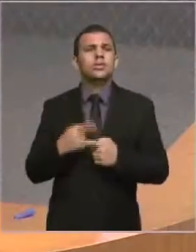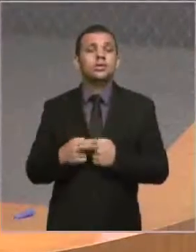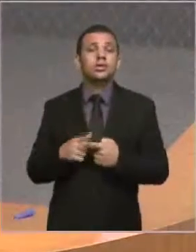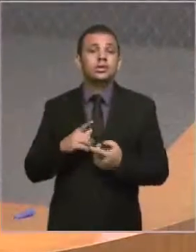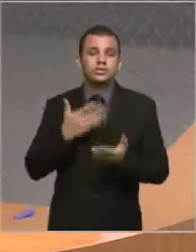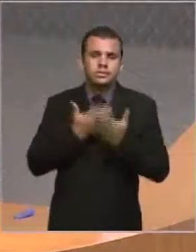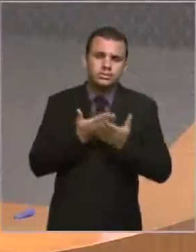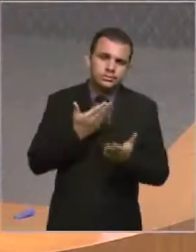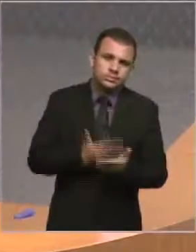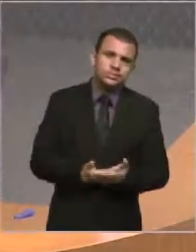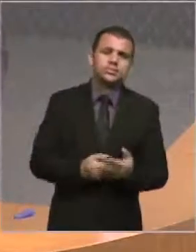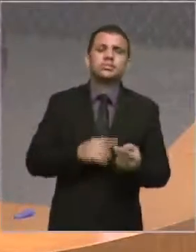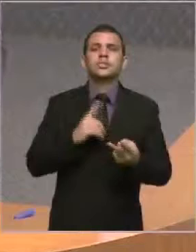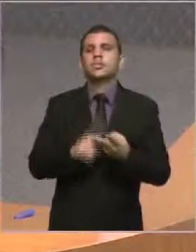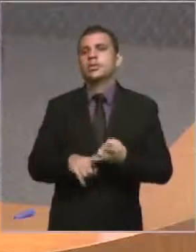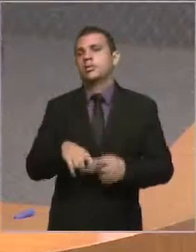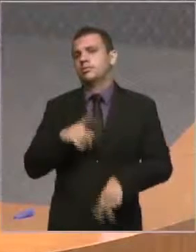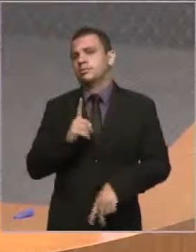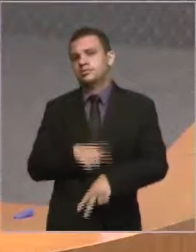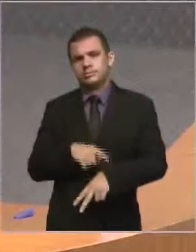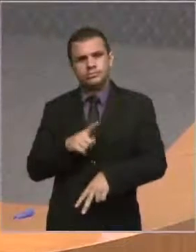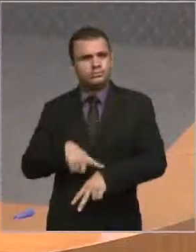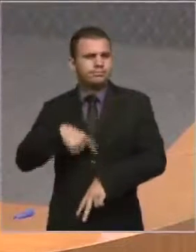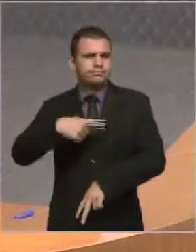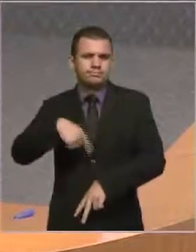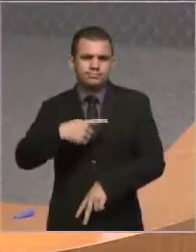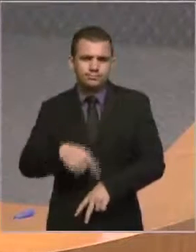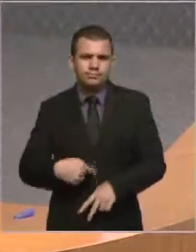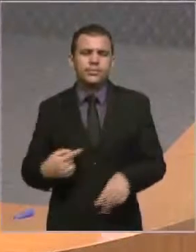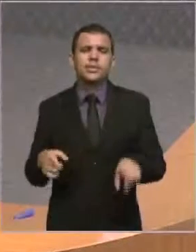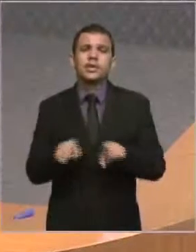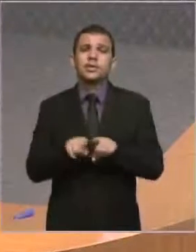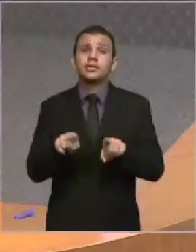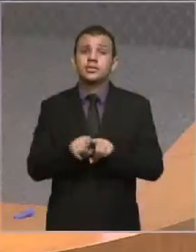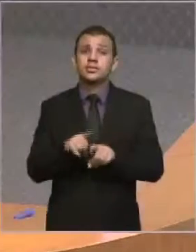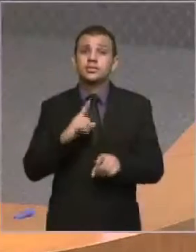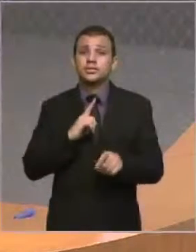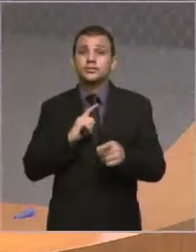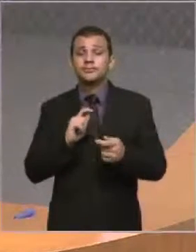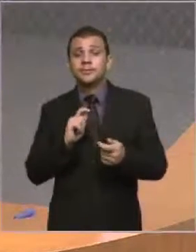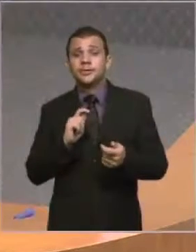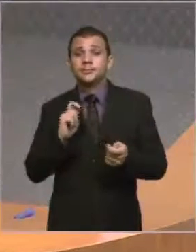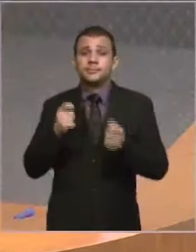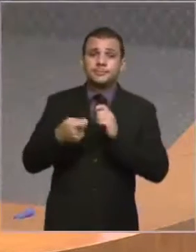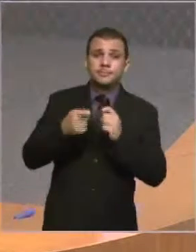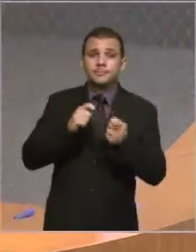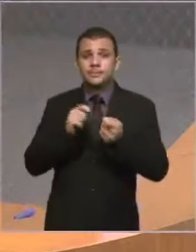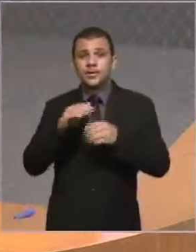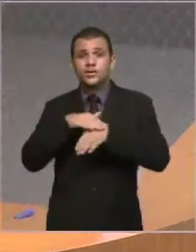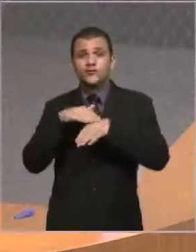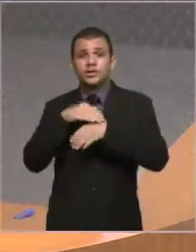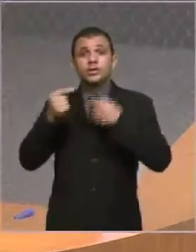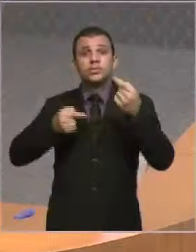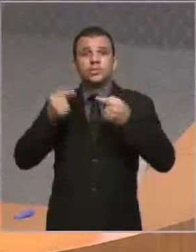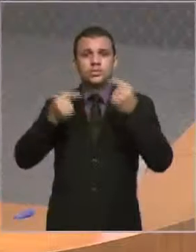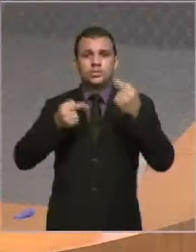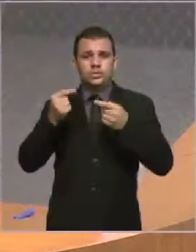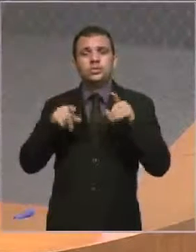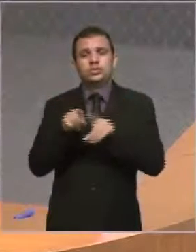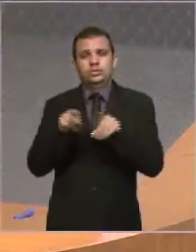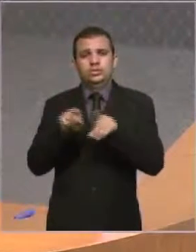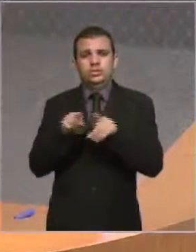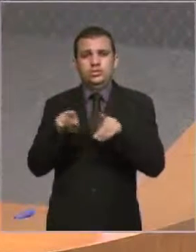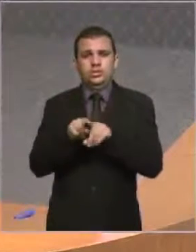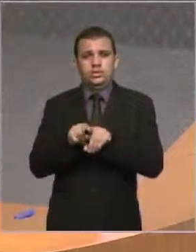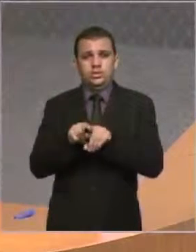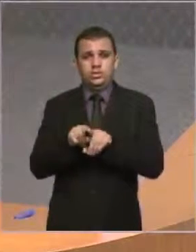tempos, e envolveu também uma série de articulações políticas. Inclusive, o